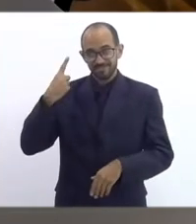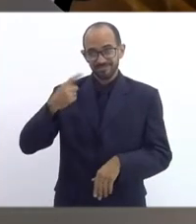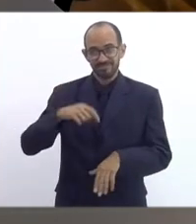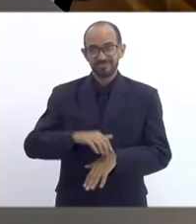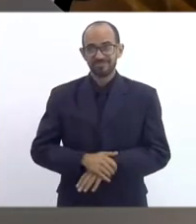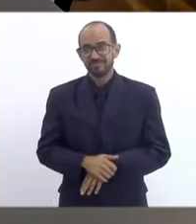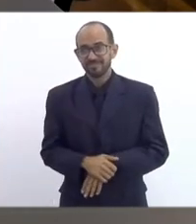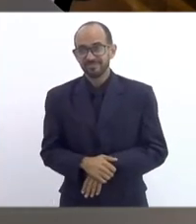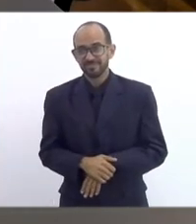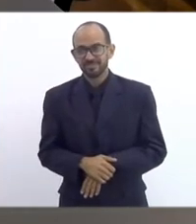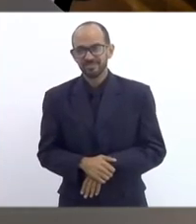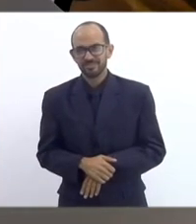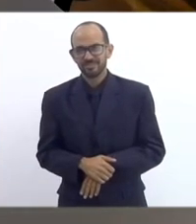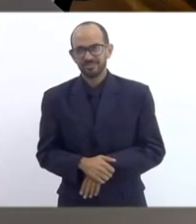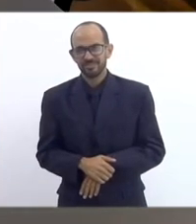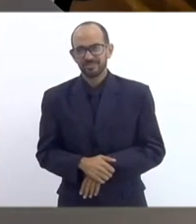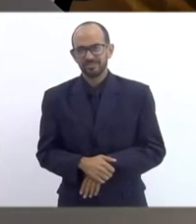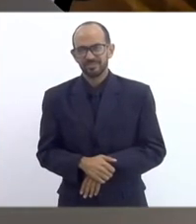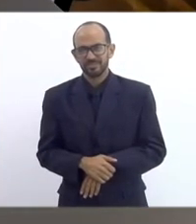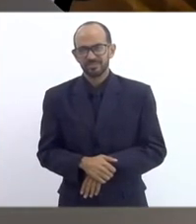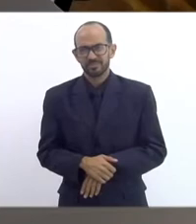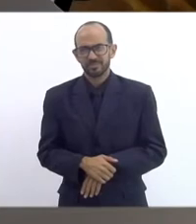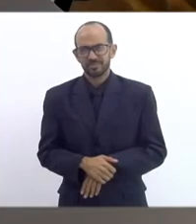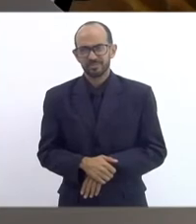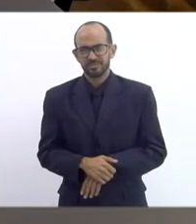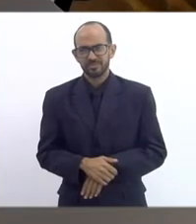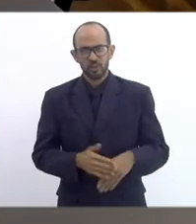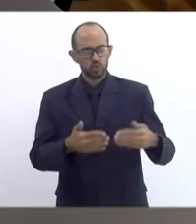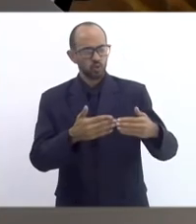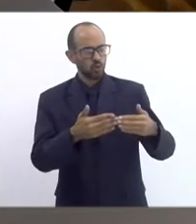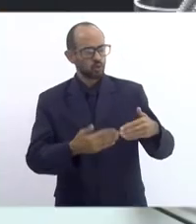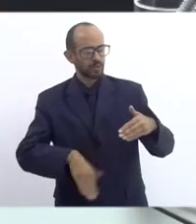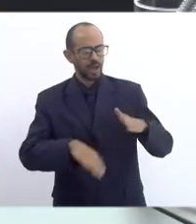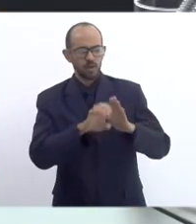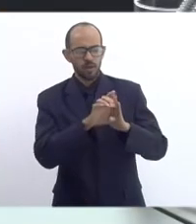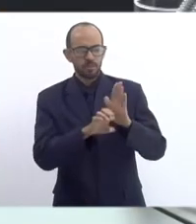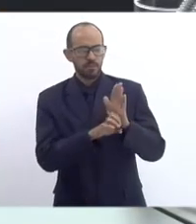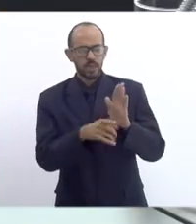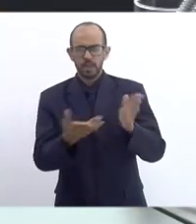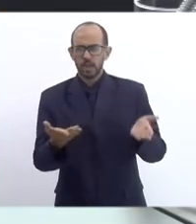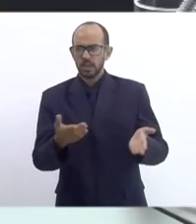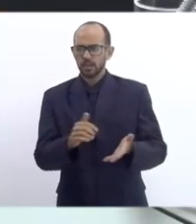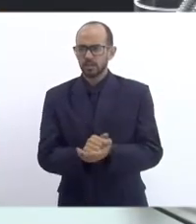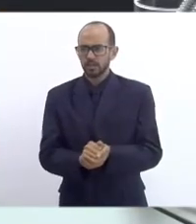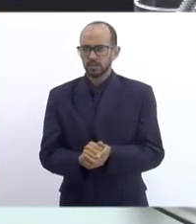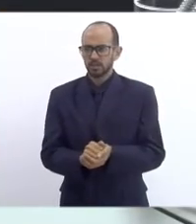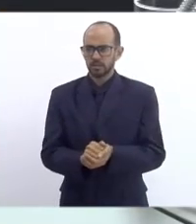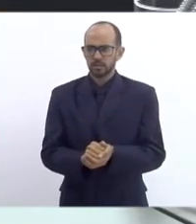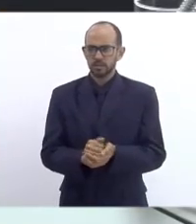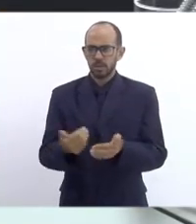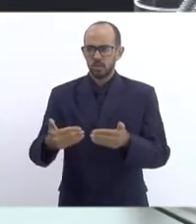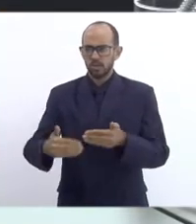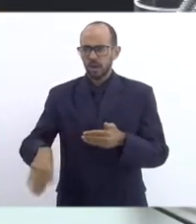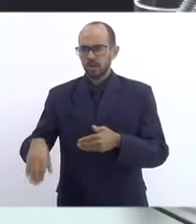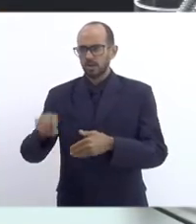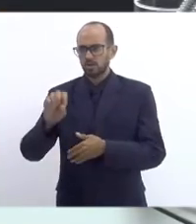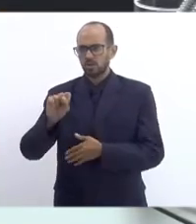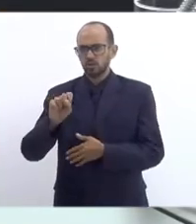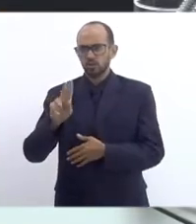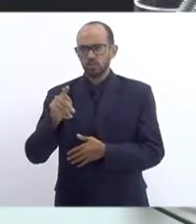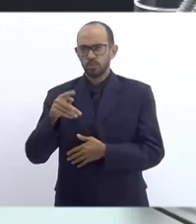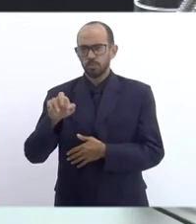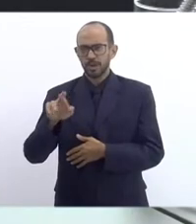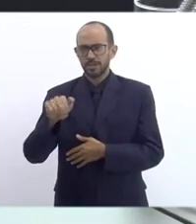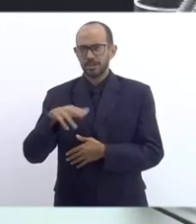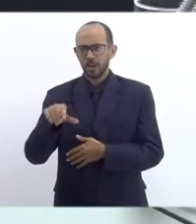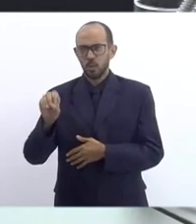Não, o que é contrário à supressão? Eu sou contrário à emenda. O que é contrário à supressão? O que você quer? Vai